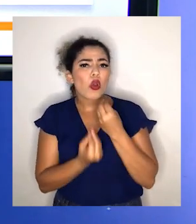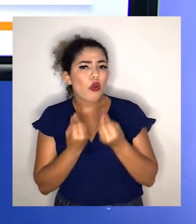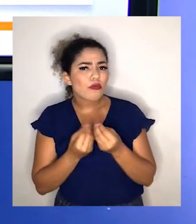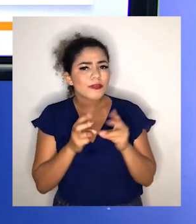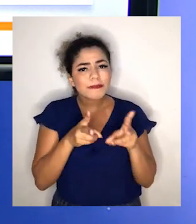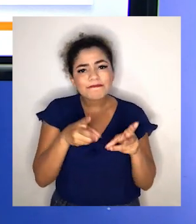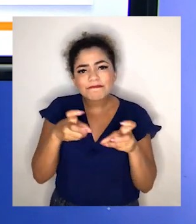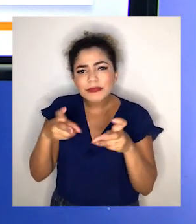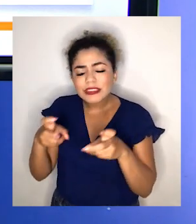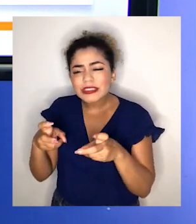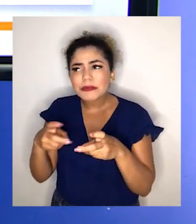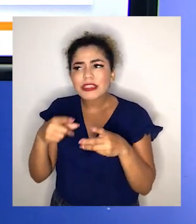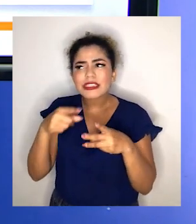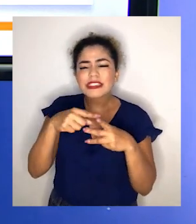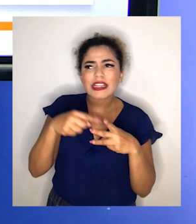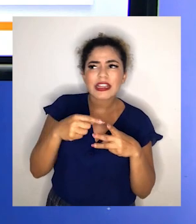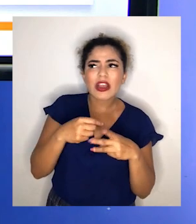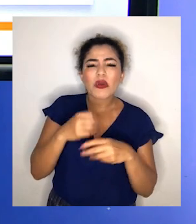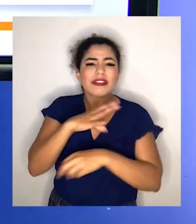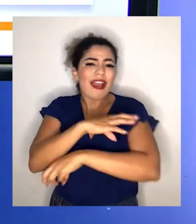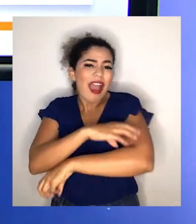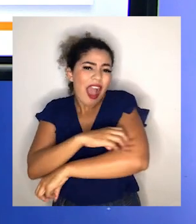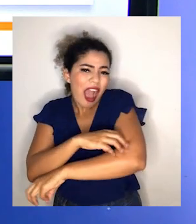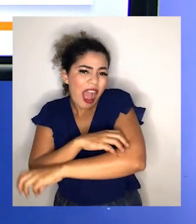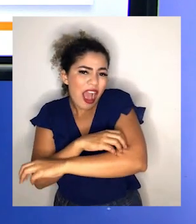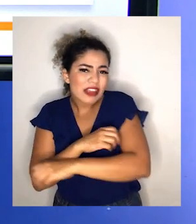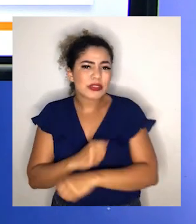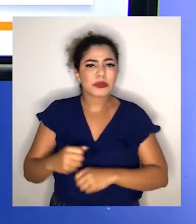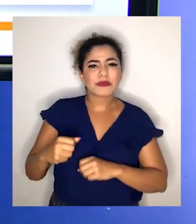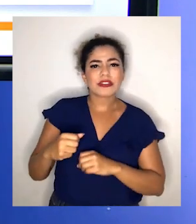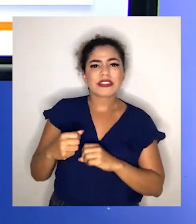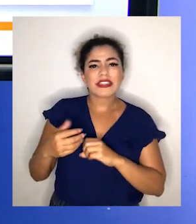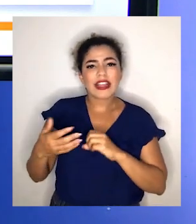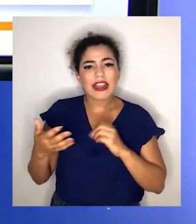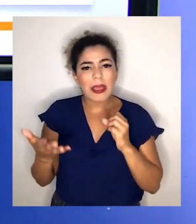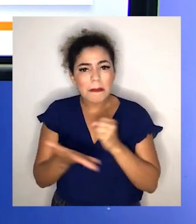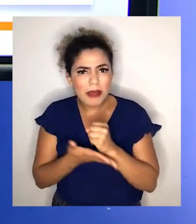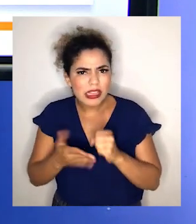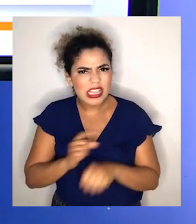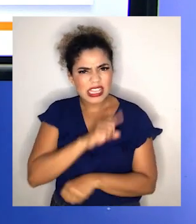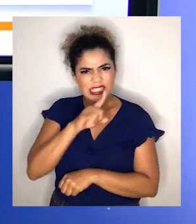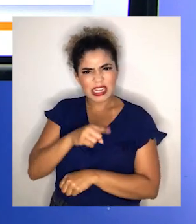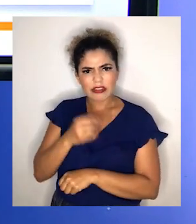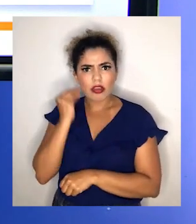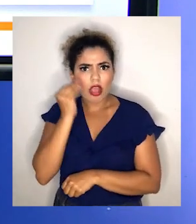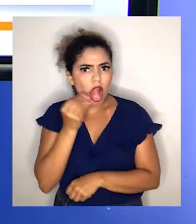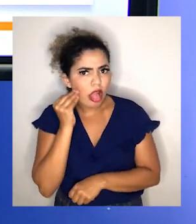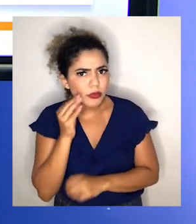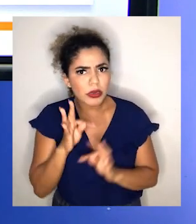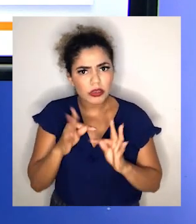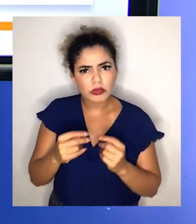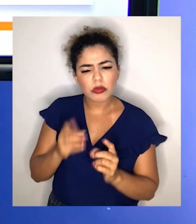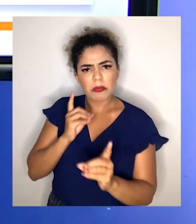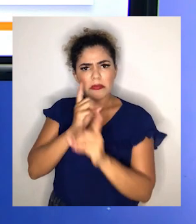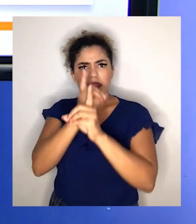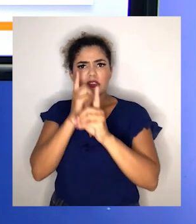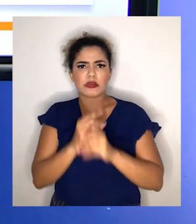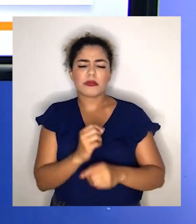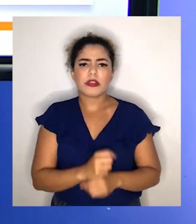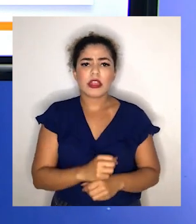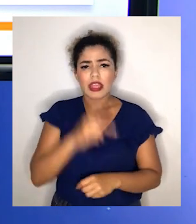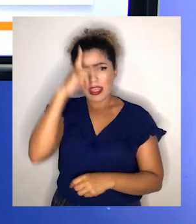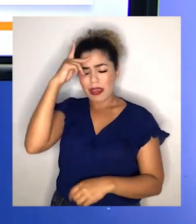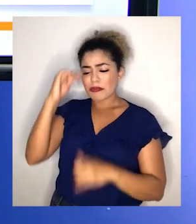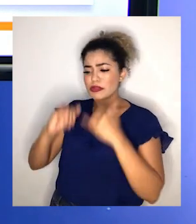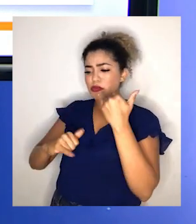que eu posso determinar se um produto é ácido, se ele é básico? Será que eu tenho que experimentar todos os produtos para descobrir as suas propriedades?